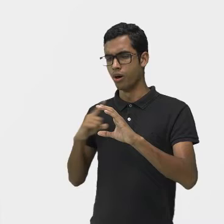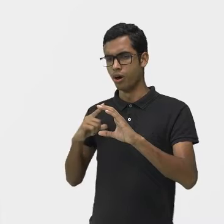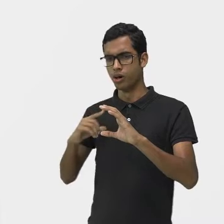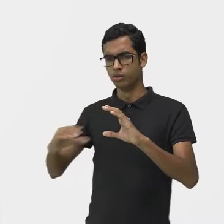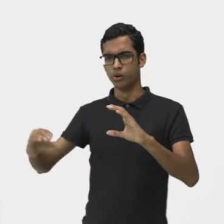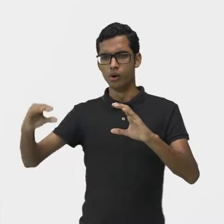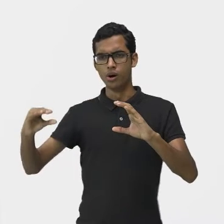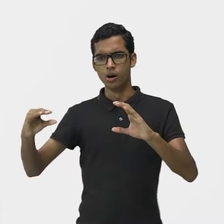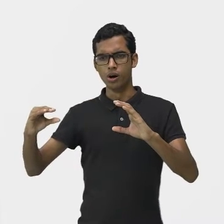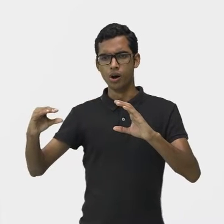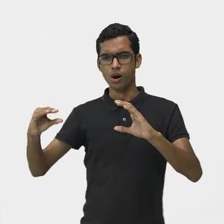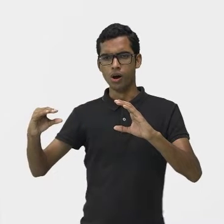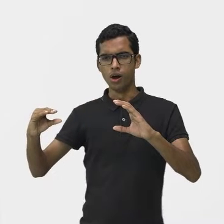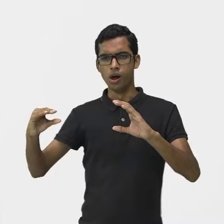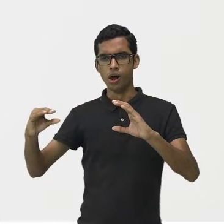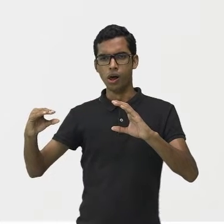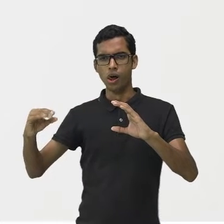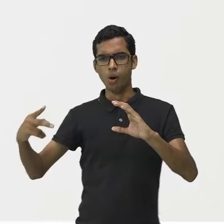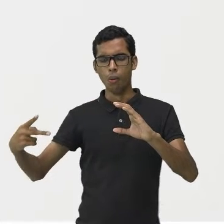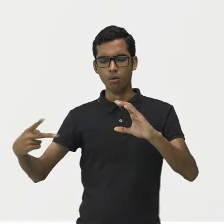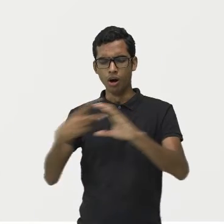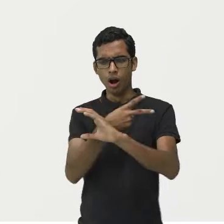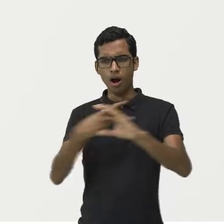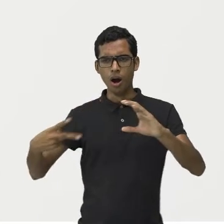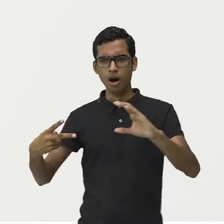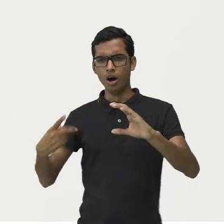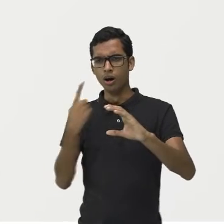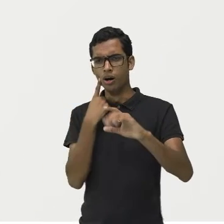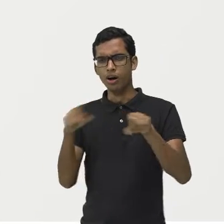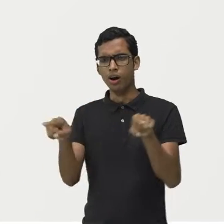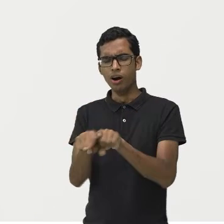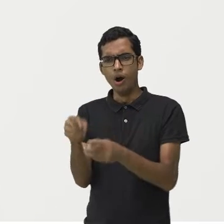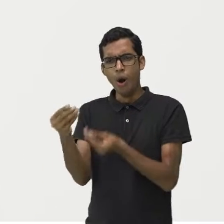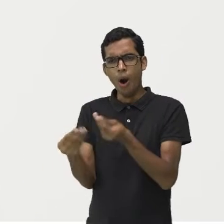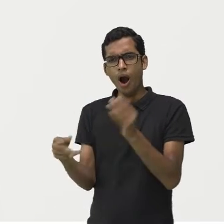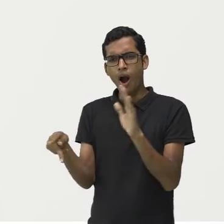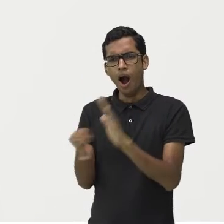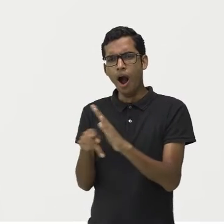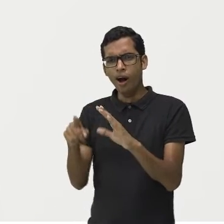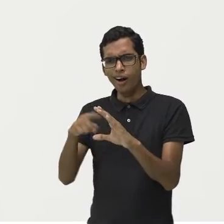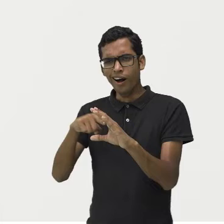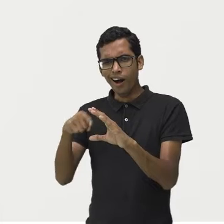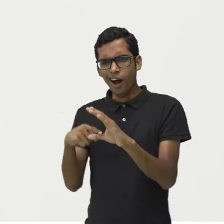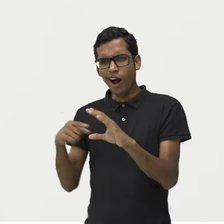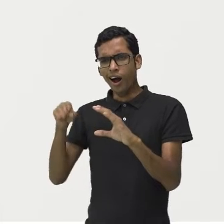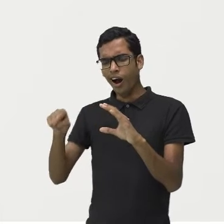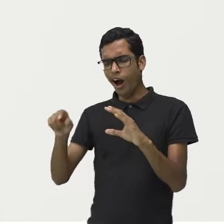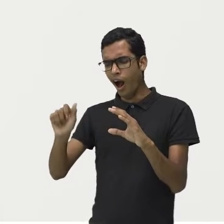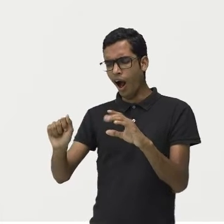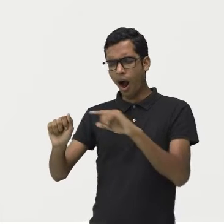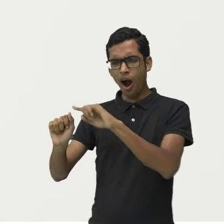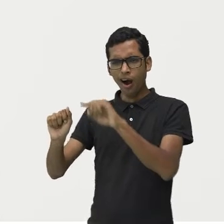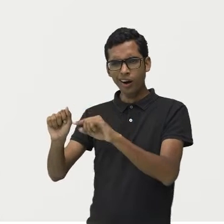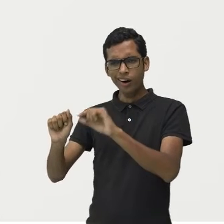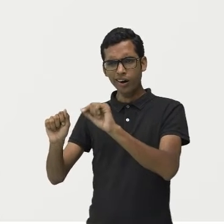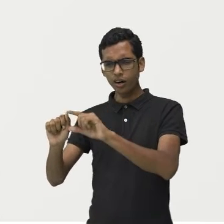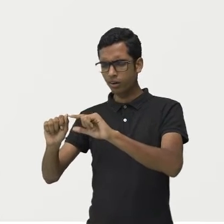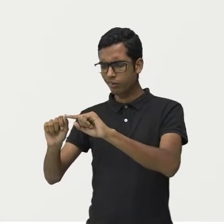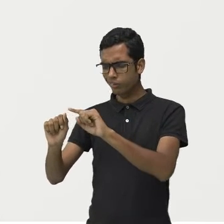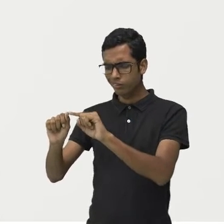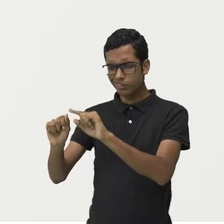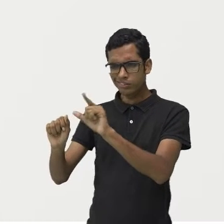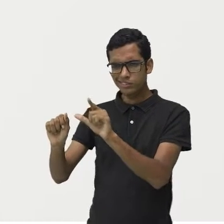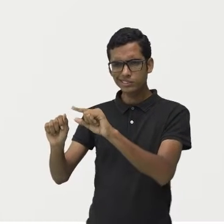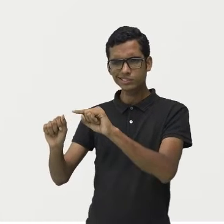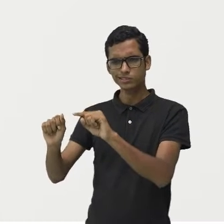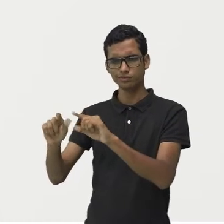nitidez, elas são duas. Primeiro, o ângulo, esse ângulo alfa aqui, que é o ângulo de abertura